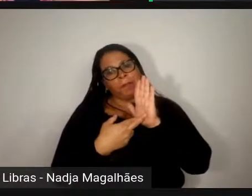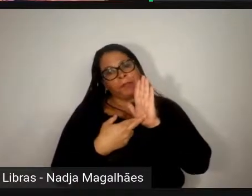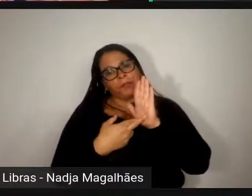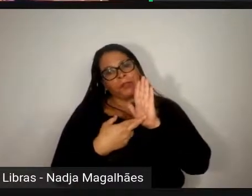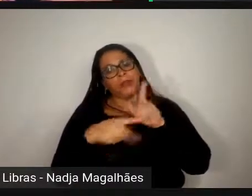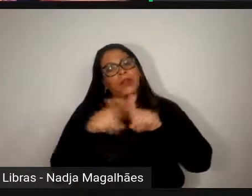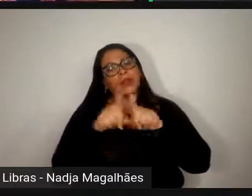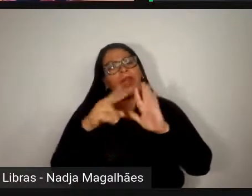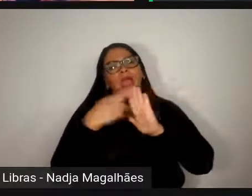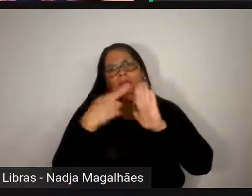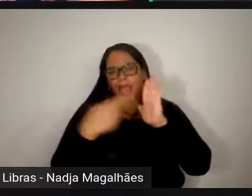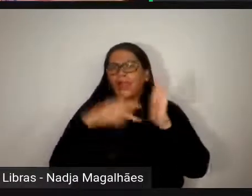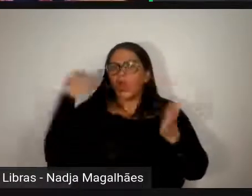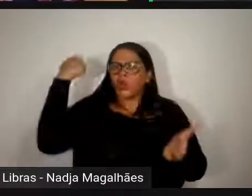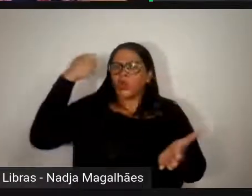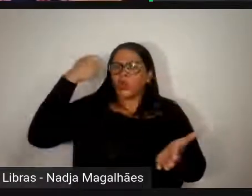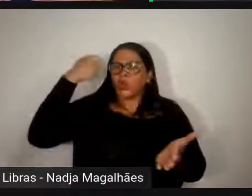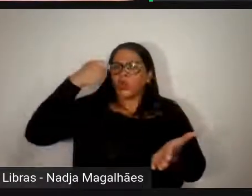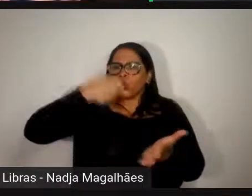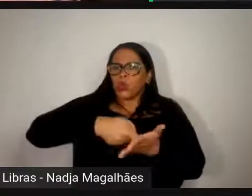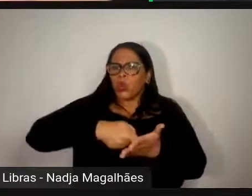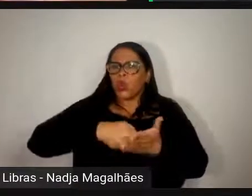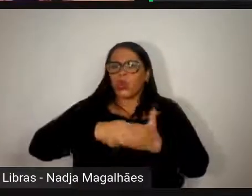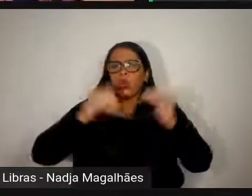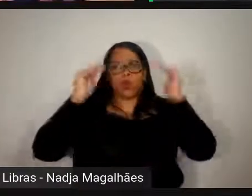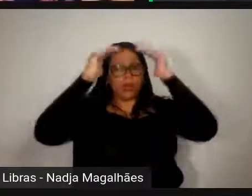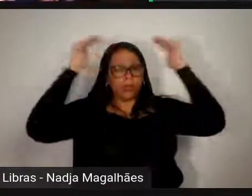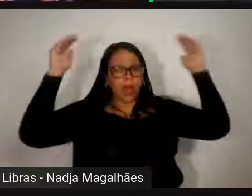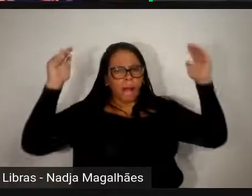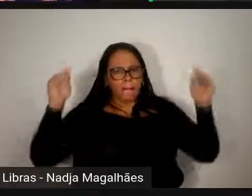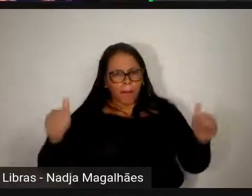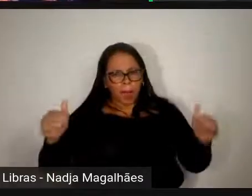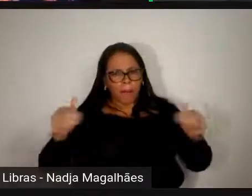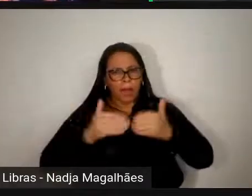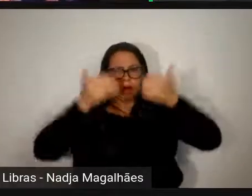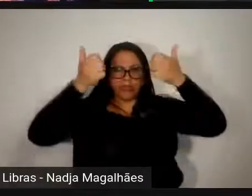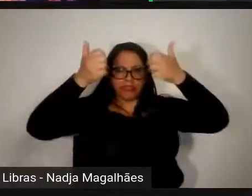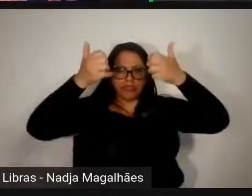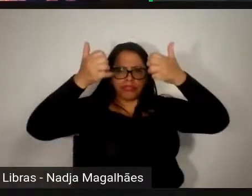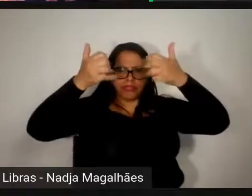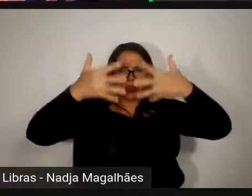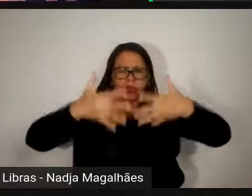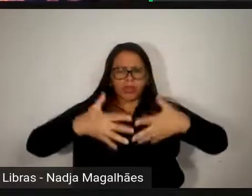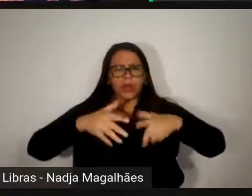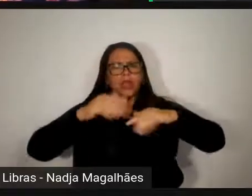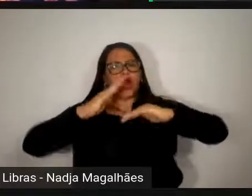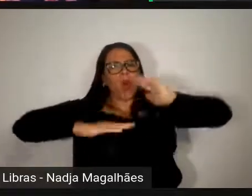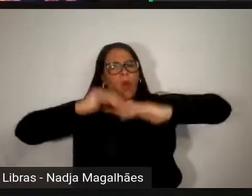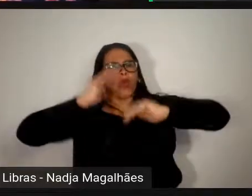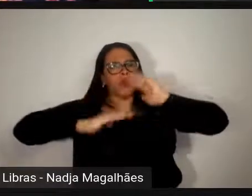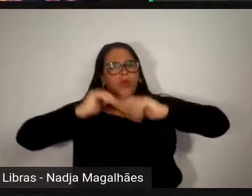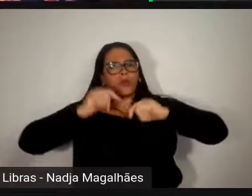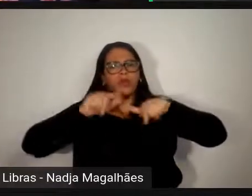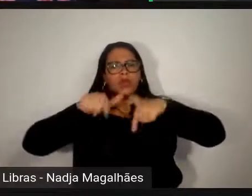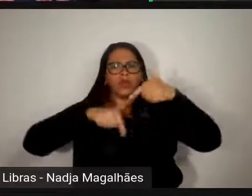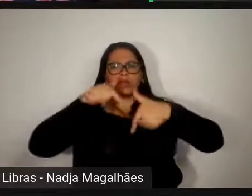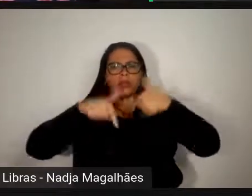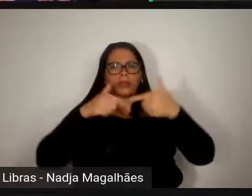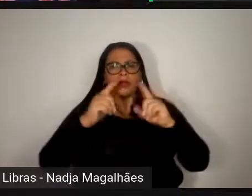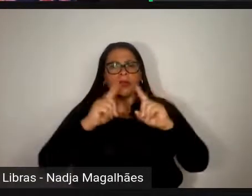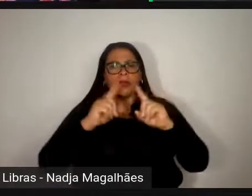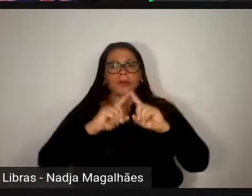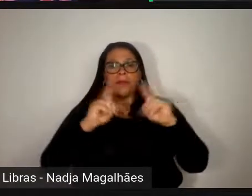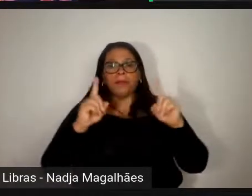rígidas de enquadramento, de transmissão, a orientação para os profissionais que estão atuando lá. E no